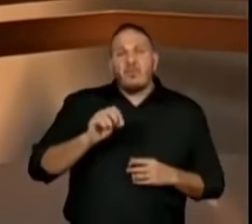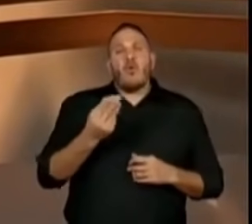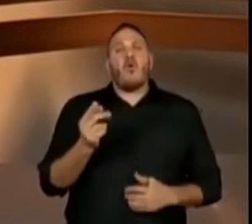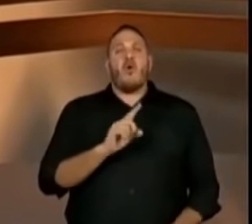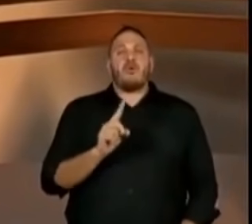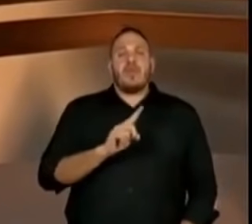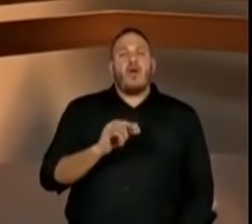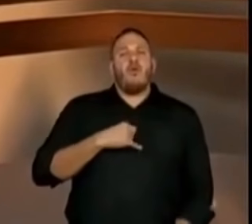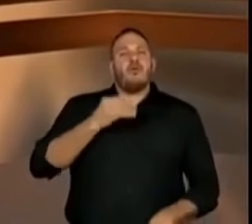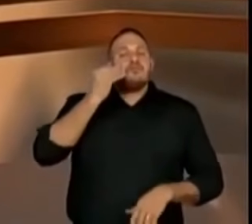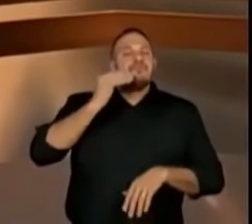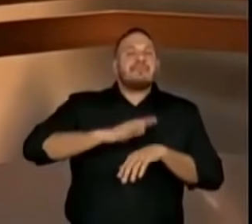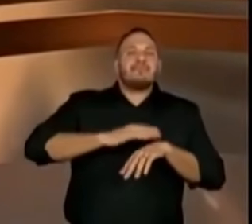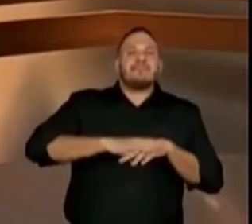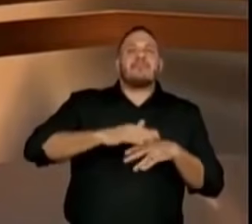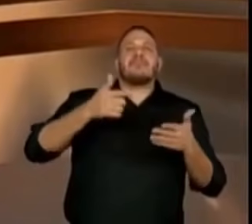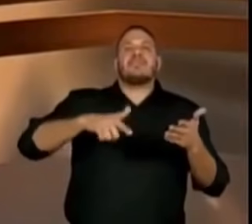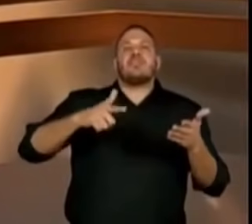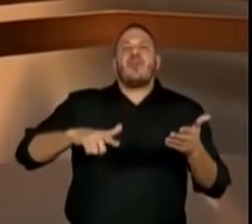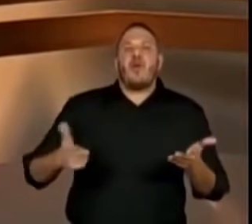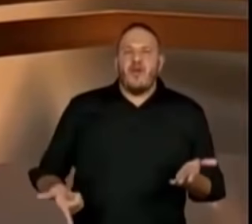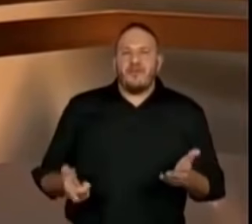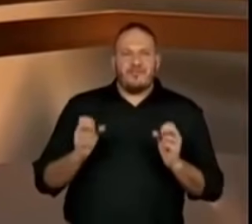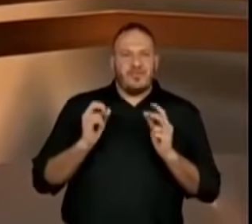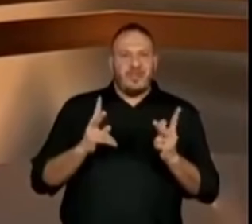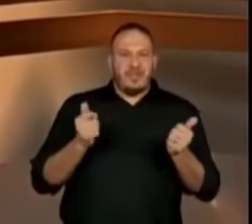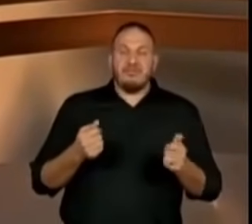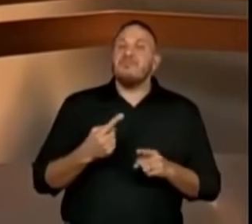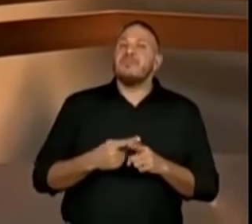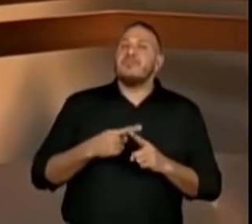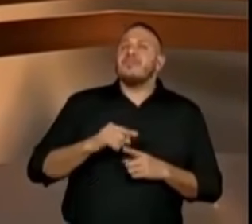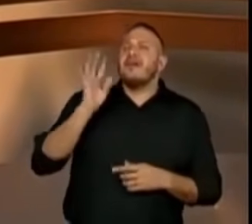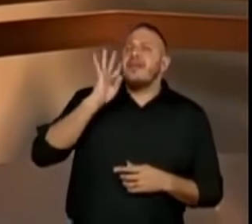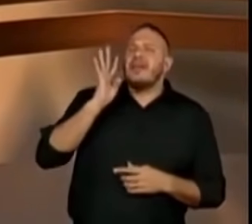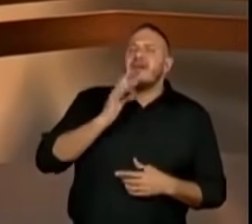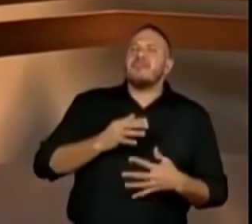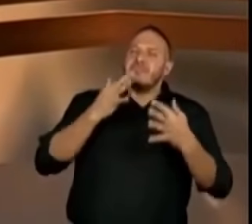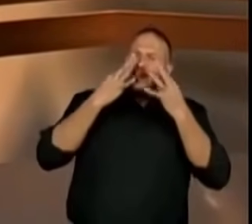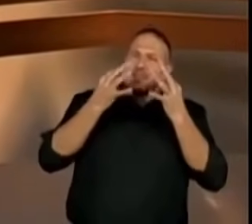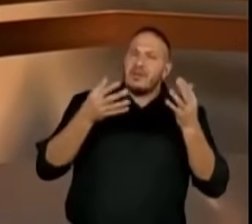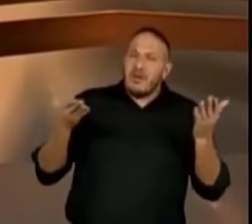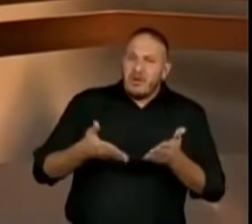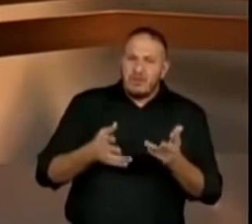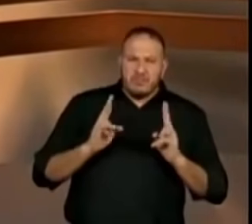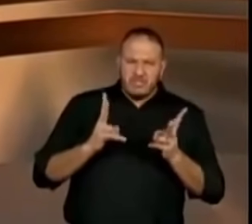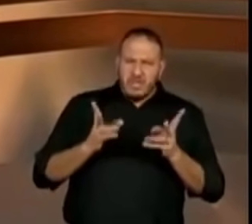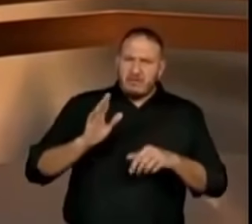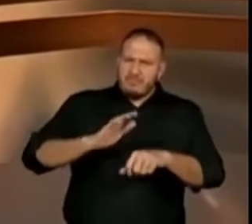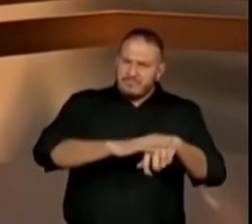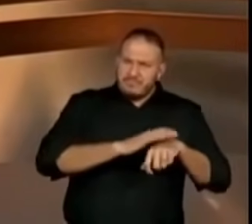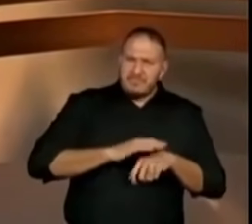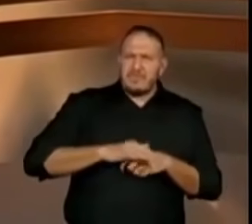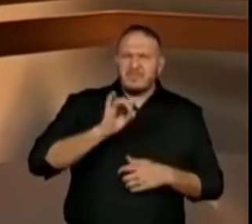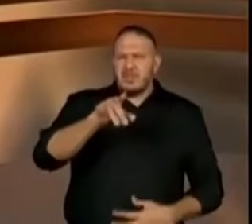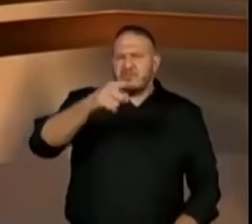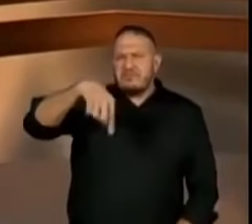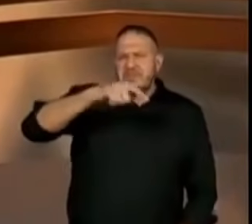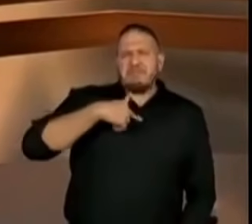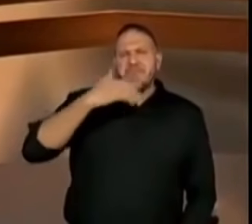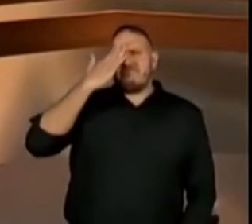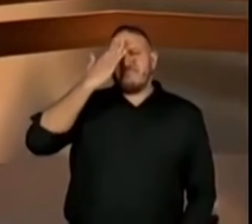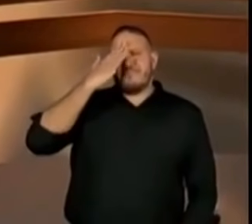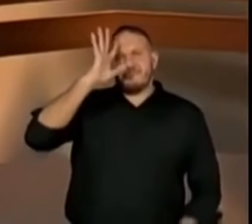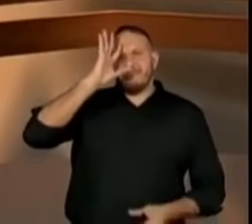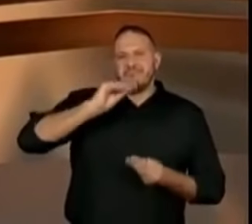ter que refazer. Ok? Então, por que que é legal também prestar atenção agora, mesmo que você já tenha feito? Só para você